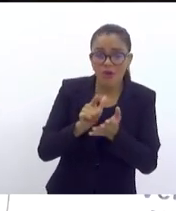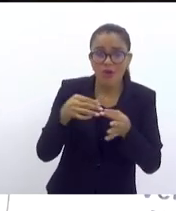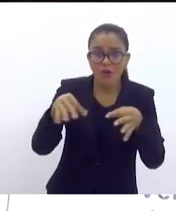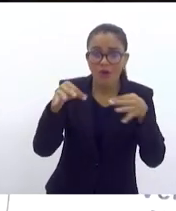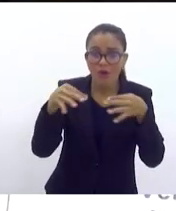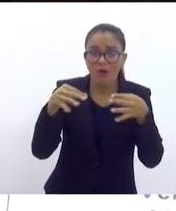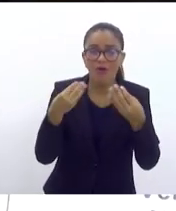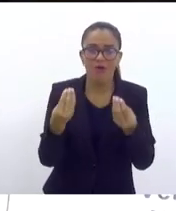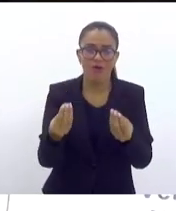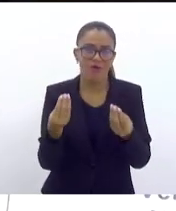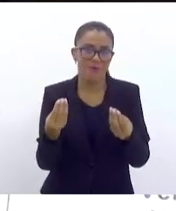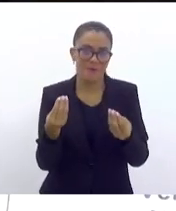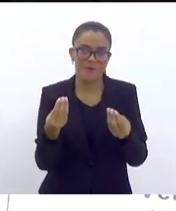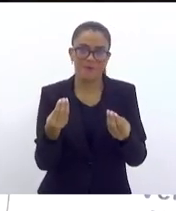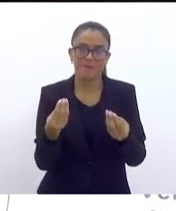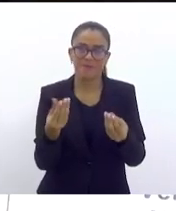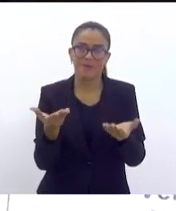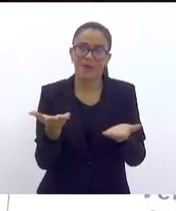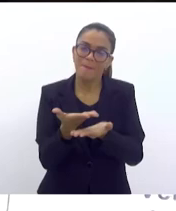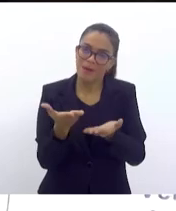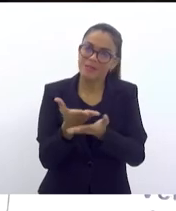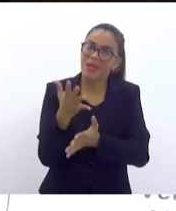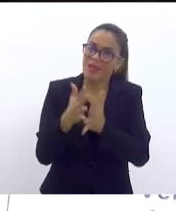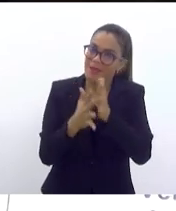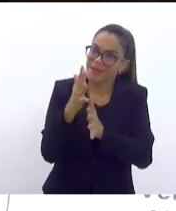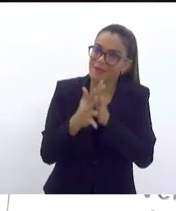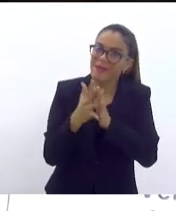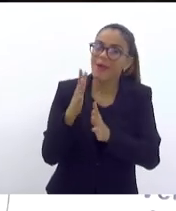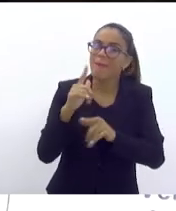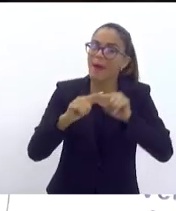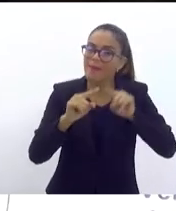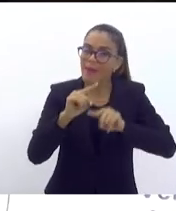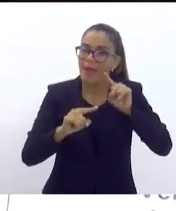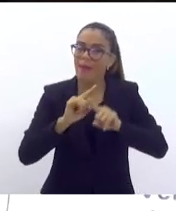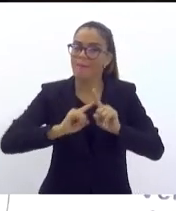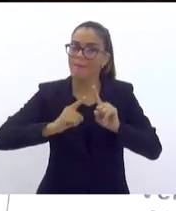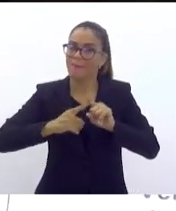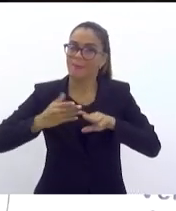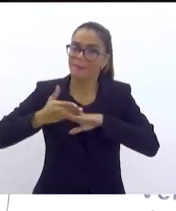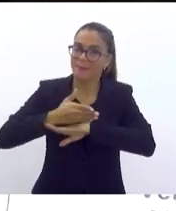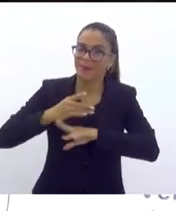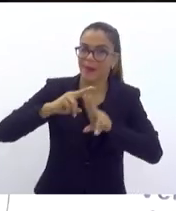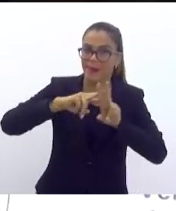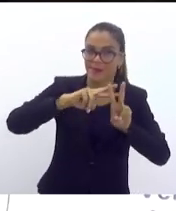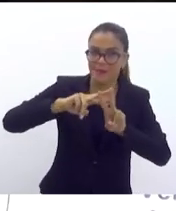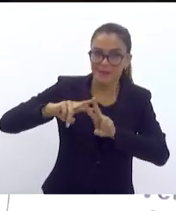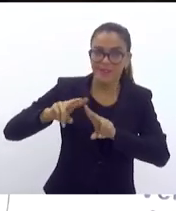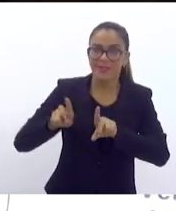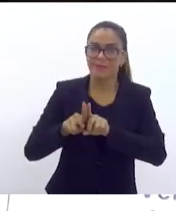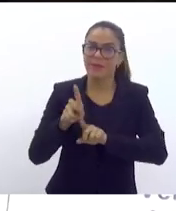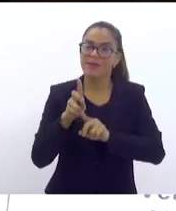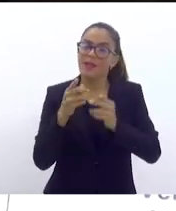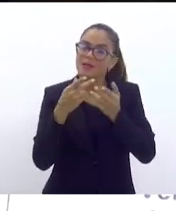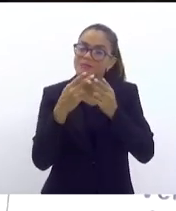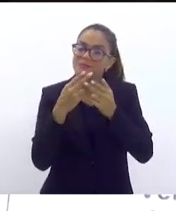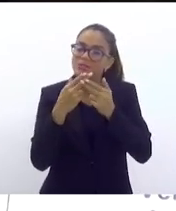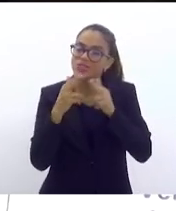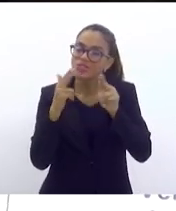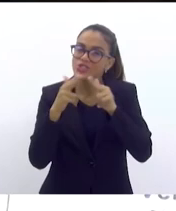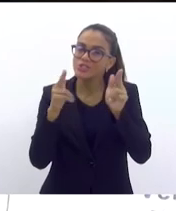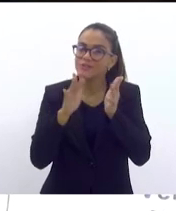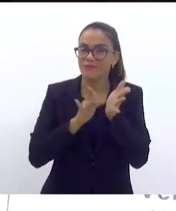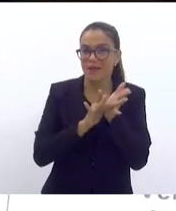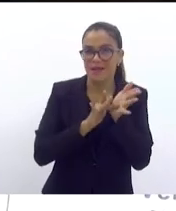que hoje em dia o impedimento de acesso às vezes com certos materiais que podem muito bem estar disfarçados de